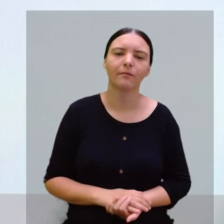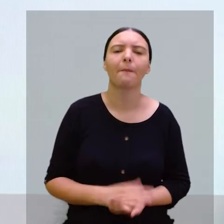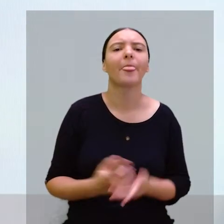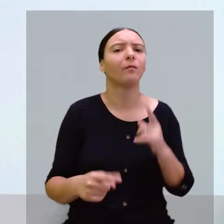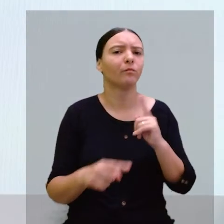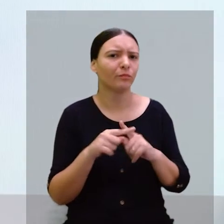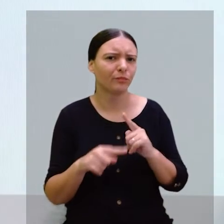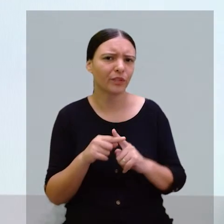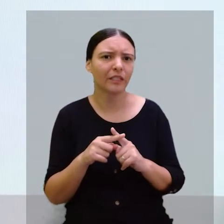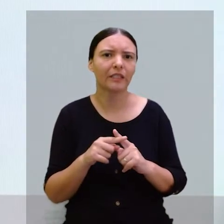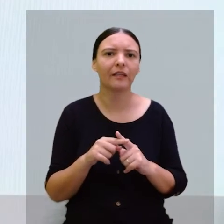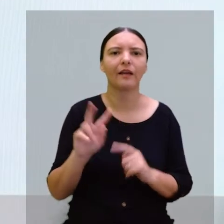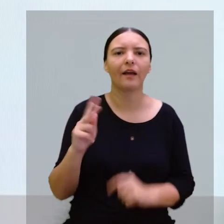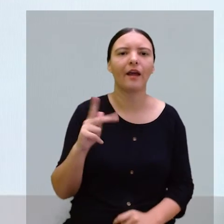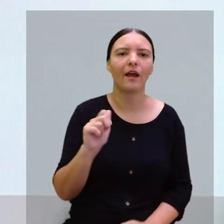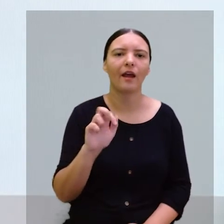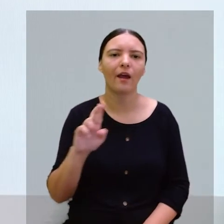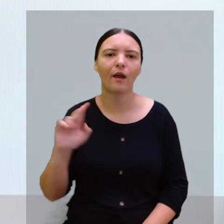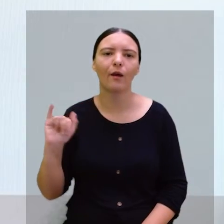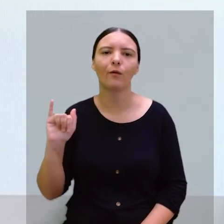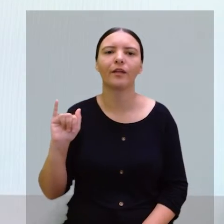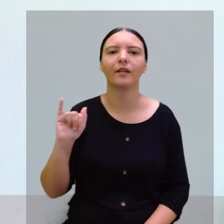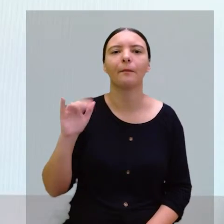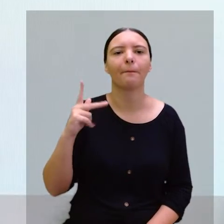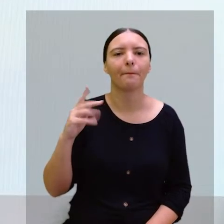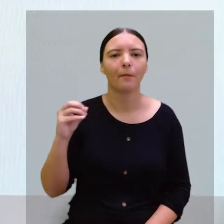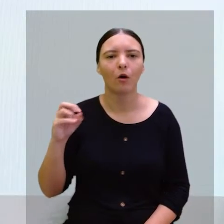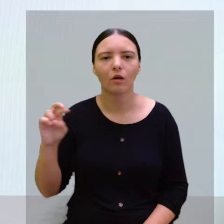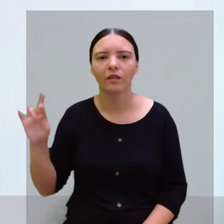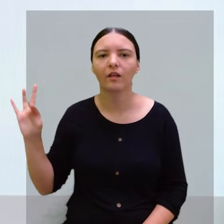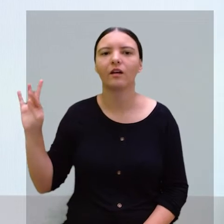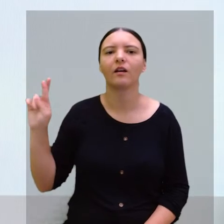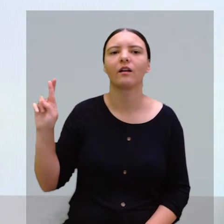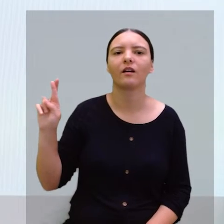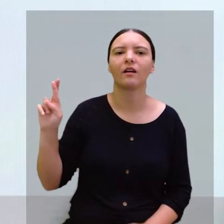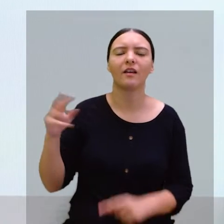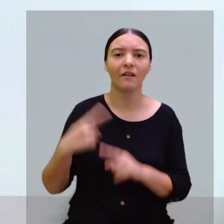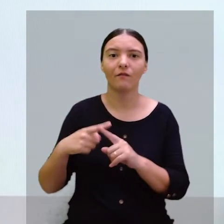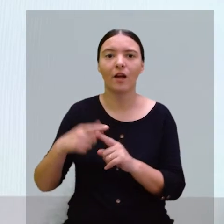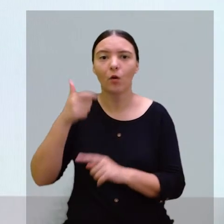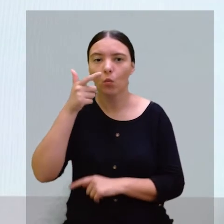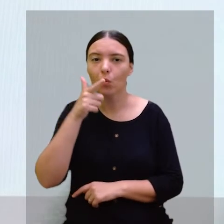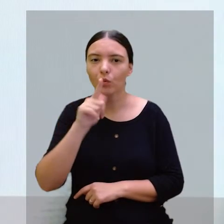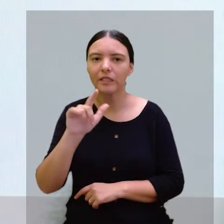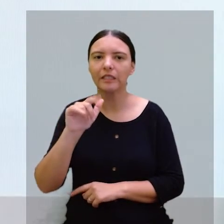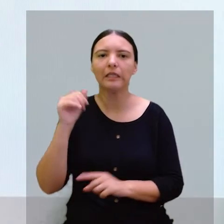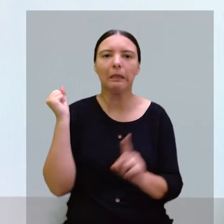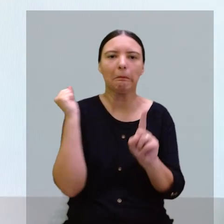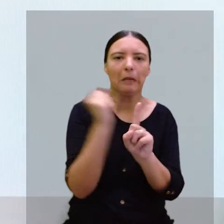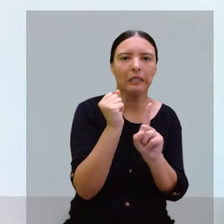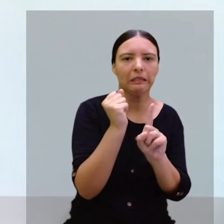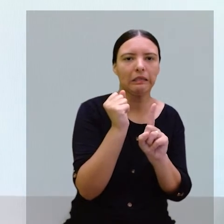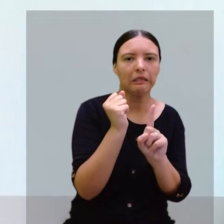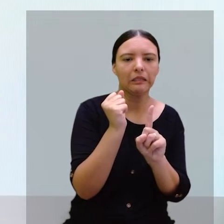vai acontecer com Harry Potter? Ele vai ou não conseguir matar